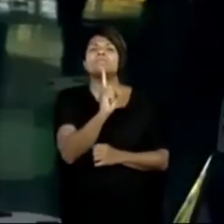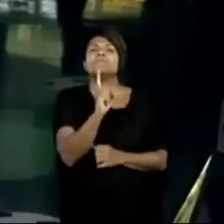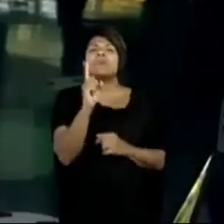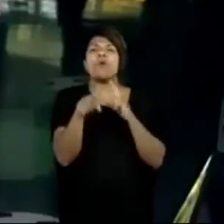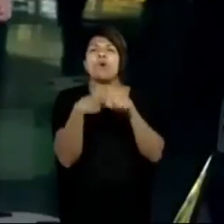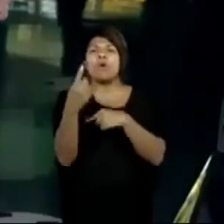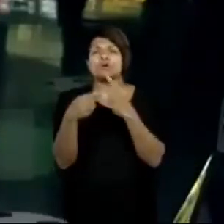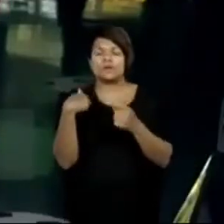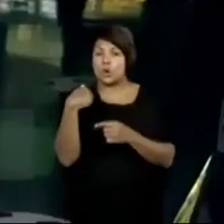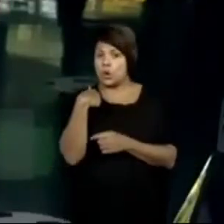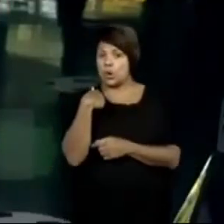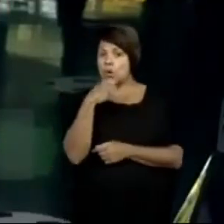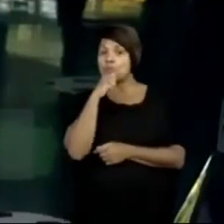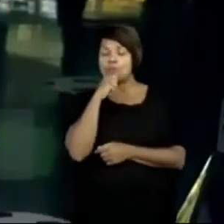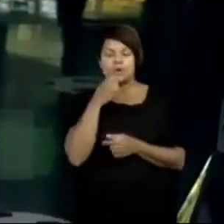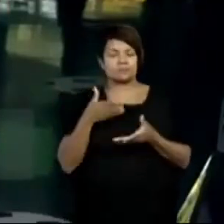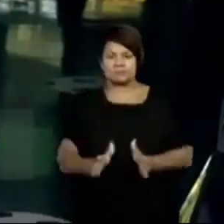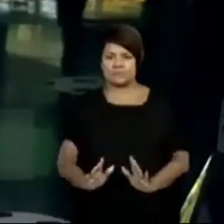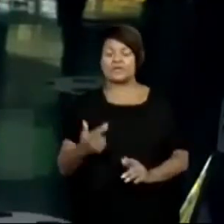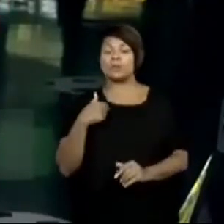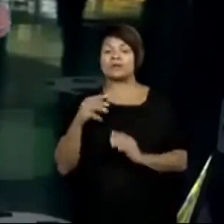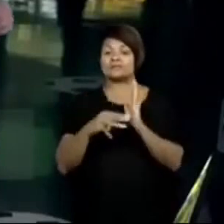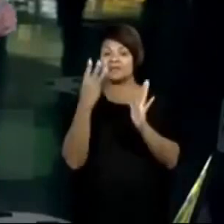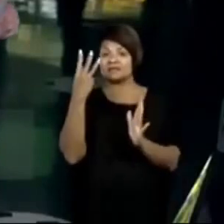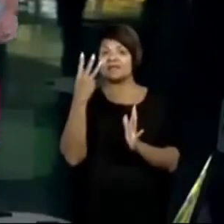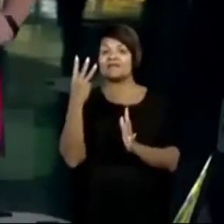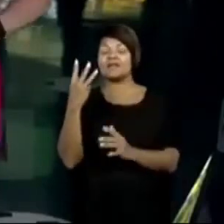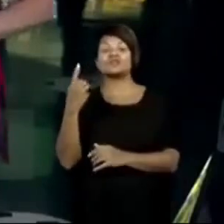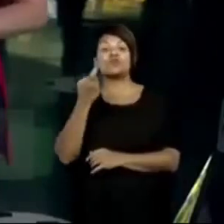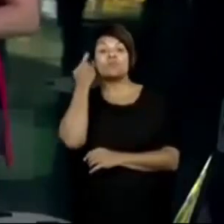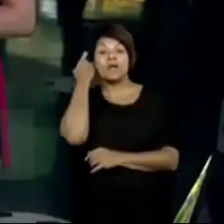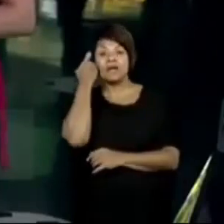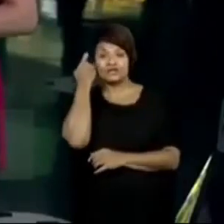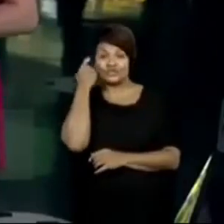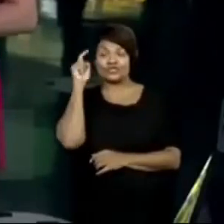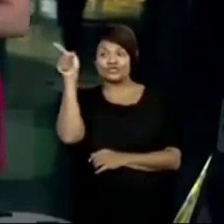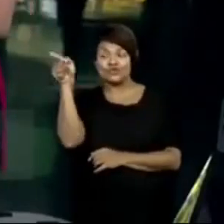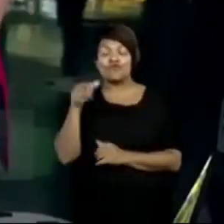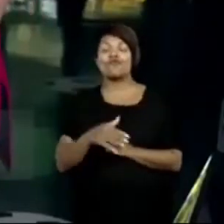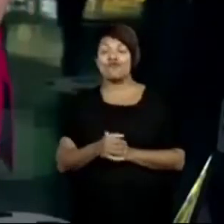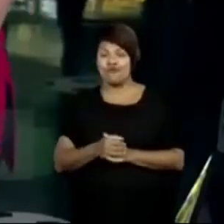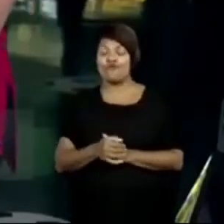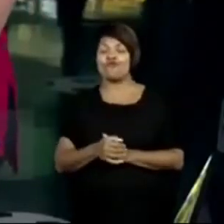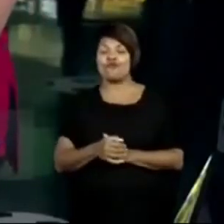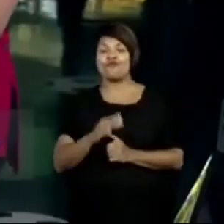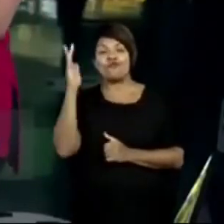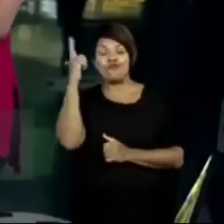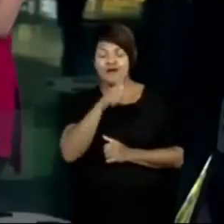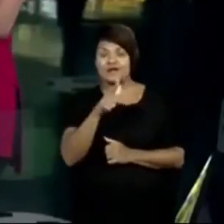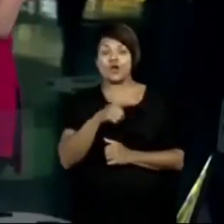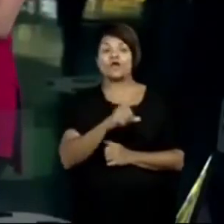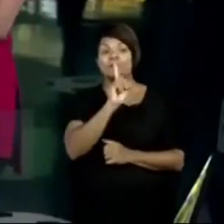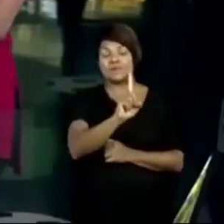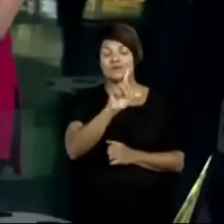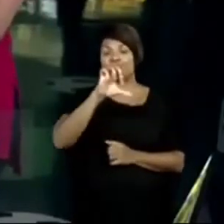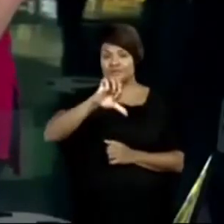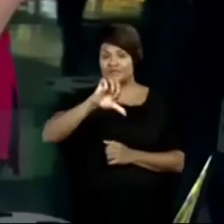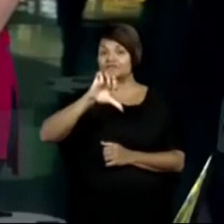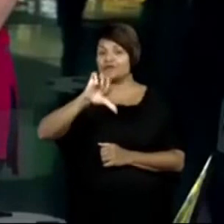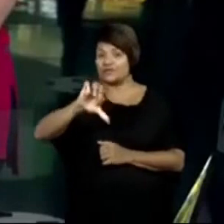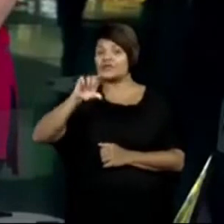sua terceira conquista aí, Fran, lá no México. Show de bola, hein? E em